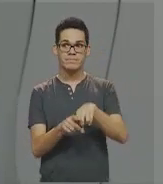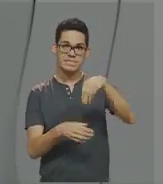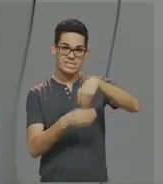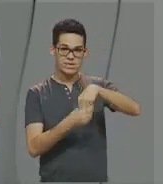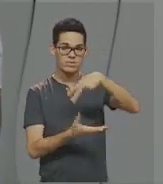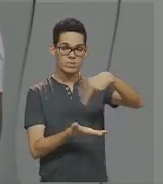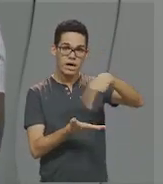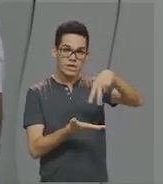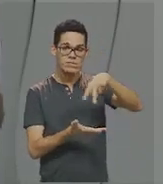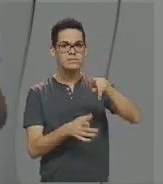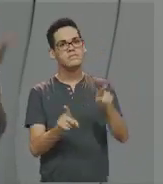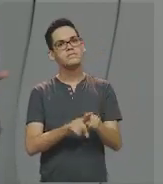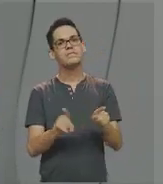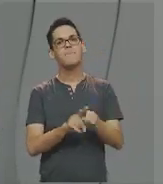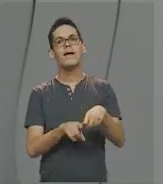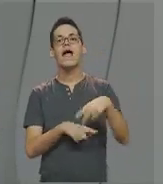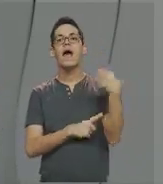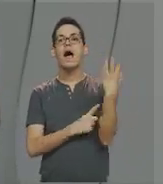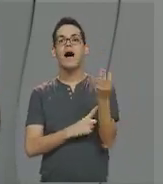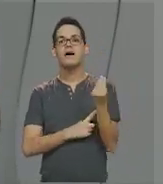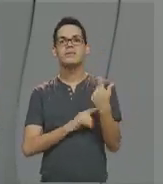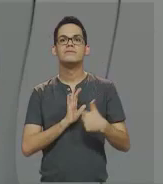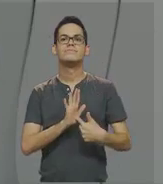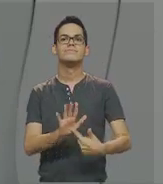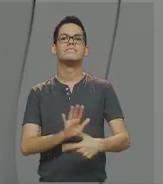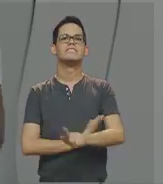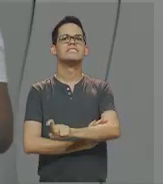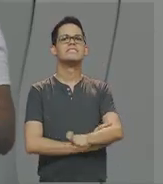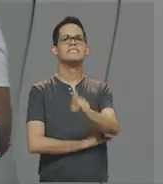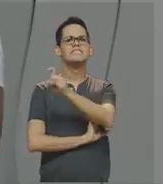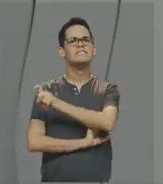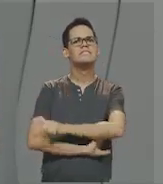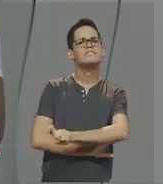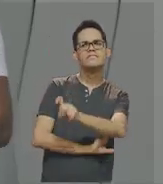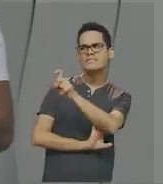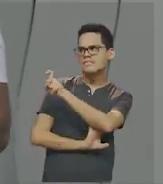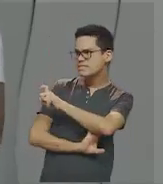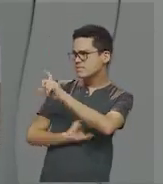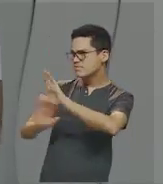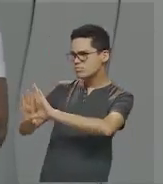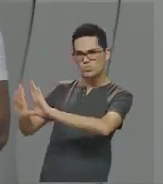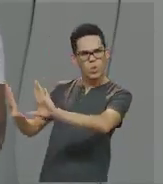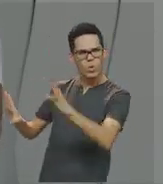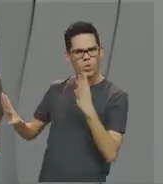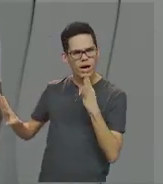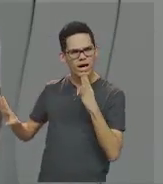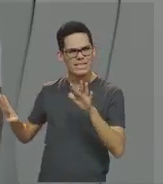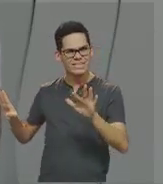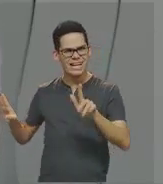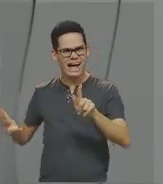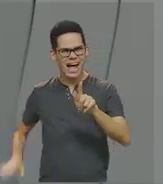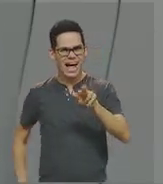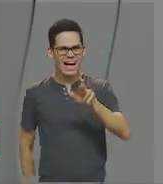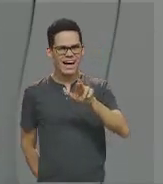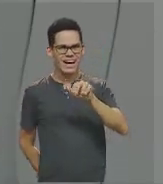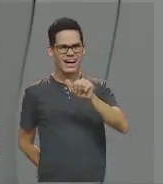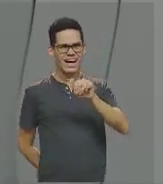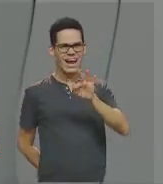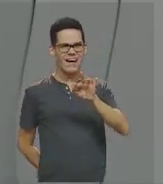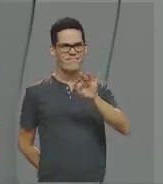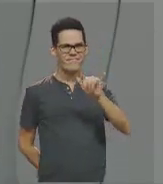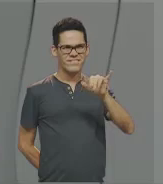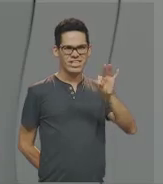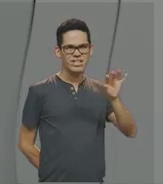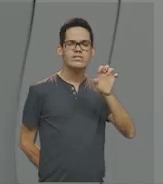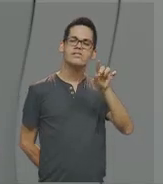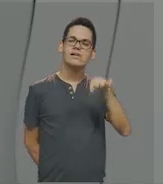dança e nas artes visuais por meio do grafite, né? Ou seja, ele está todo permeado por uma elaboração complexa. E